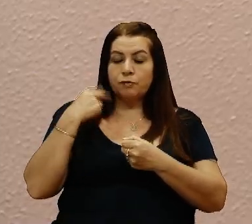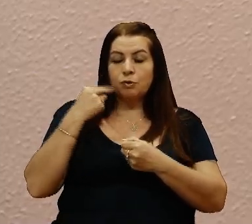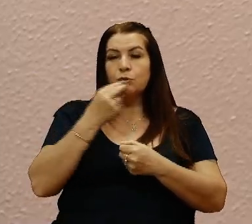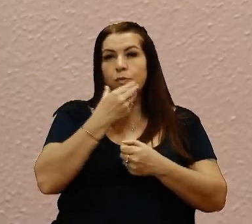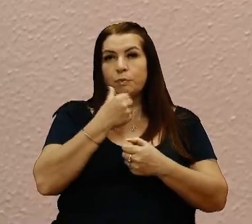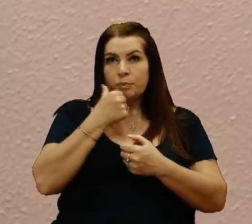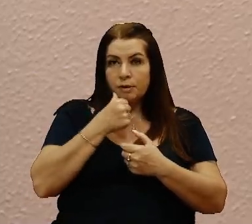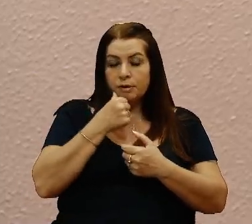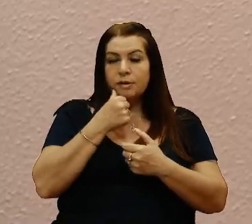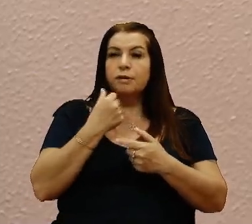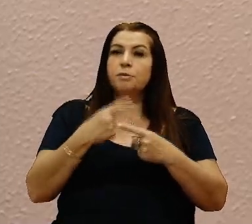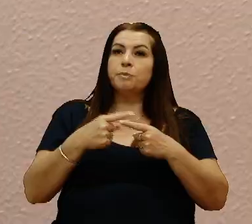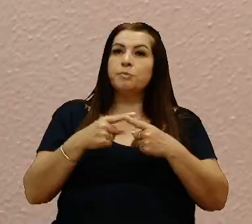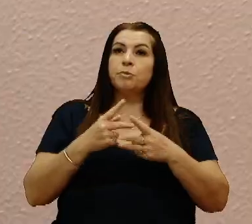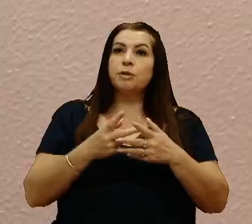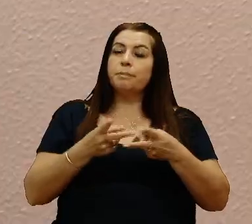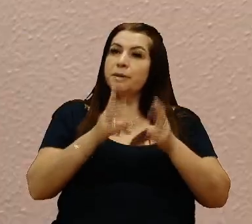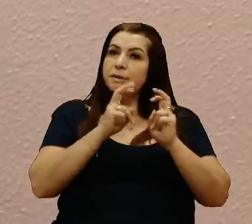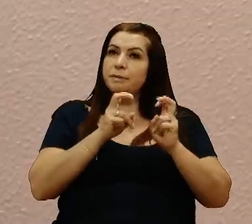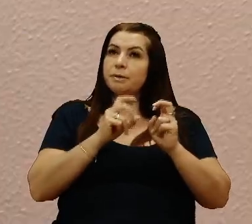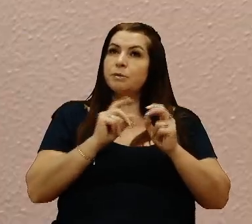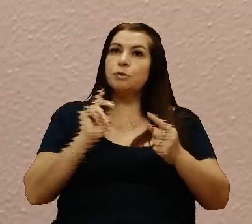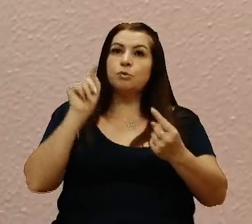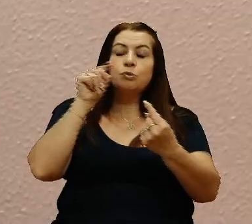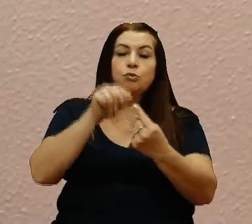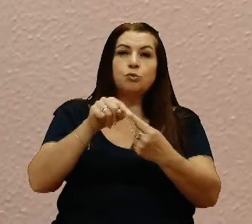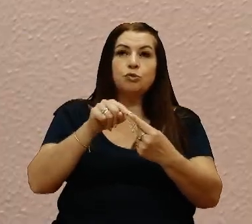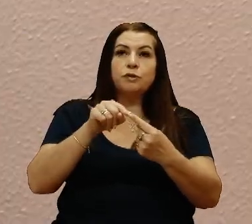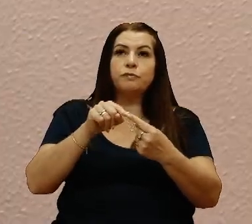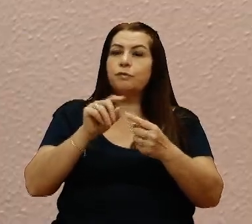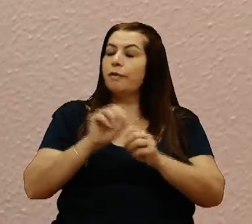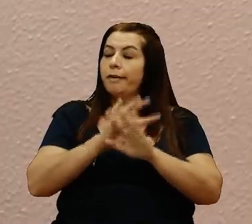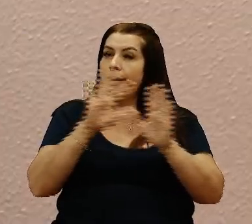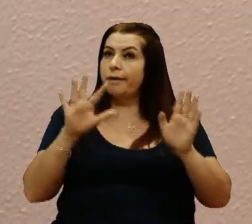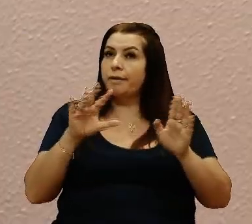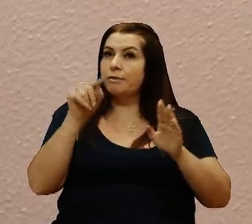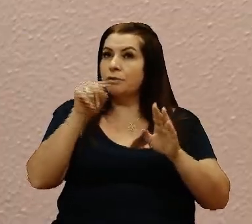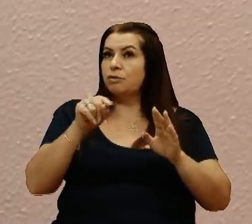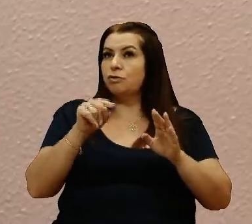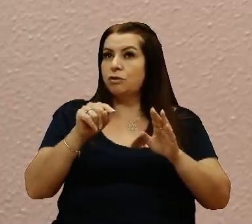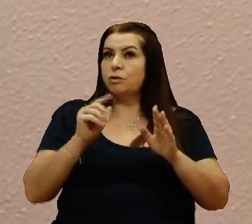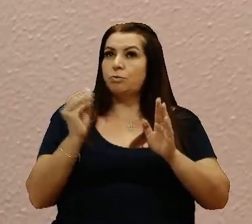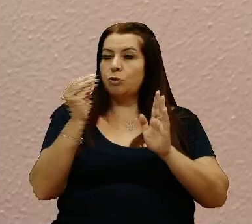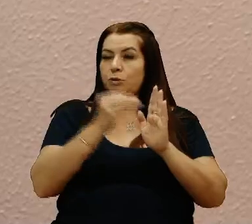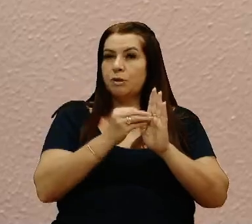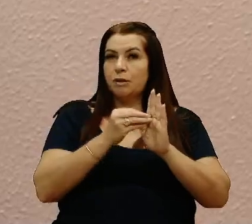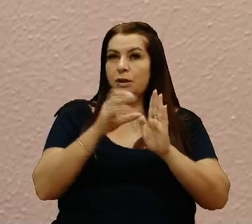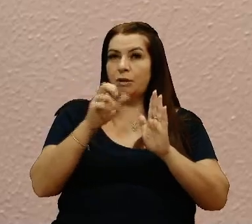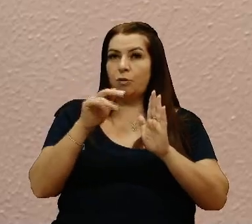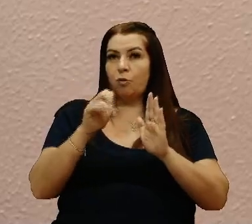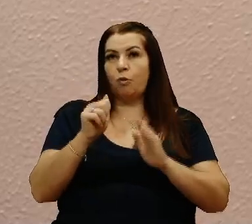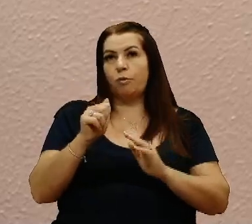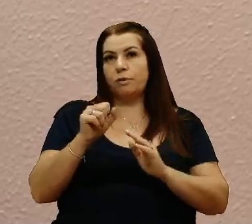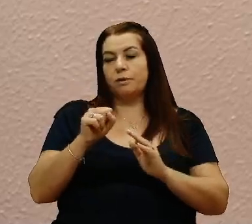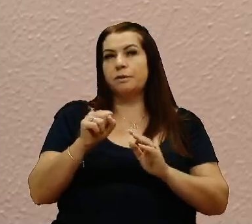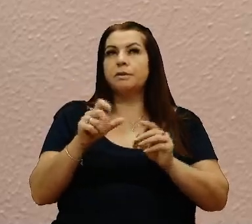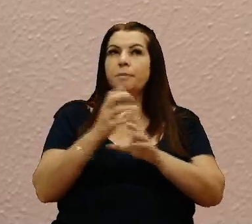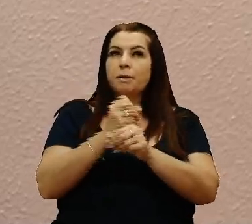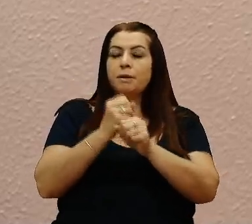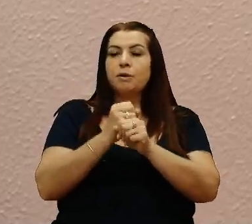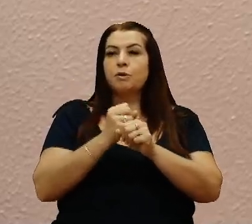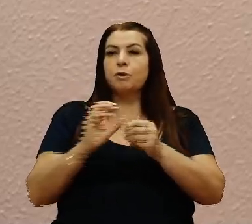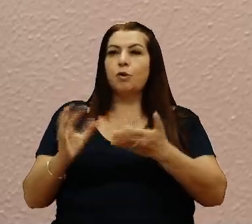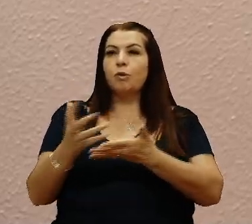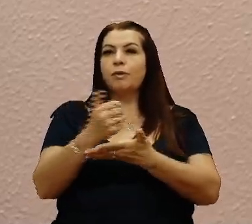porque nós percebíamos o objetivo nítido que tinha a Maria de Lourdes de colocar as contas da Codeca em dia, de fazer com que a Codeca se